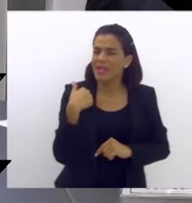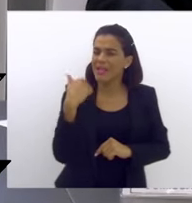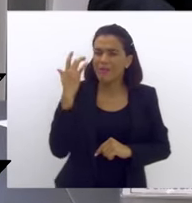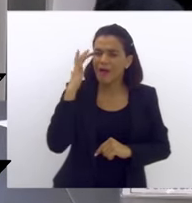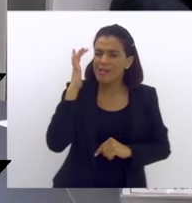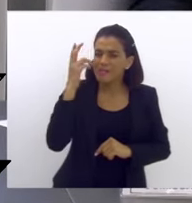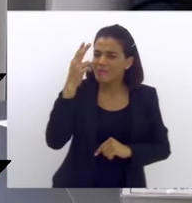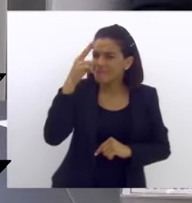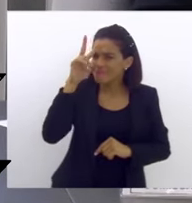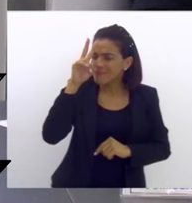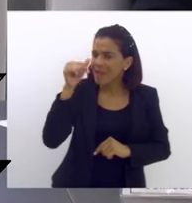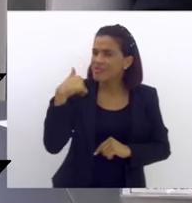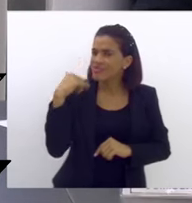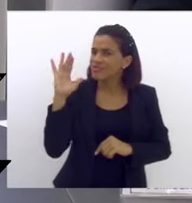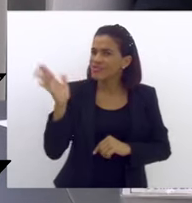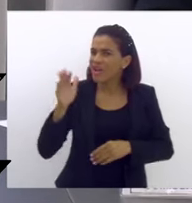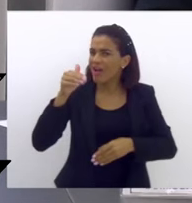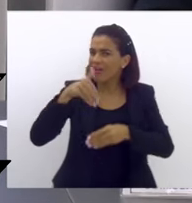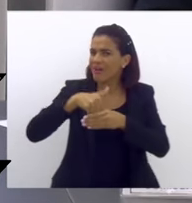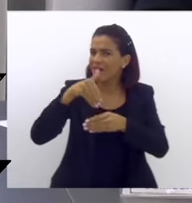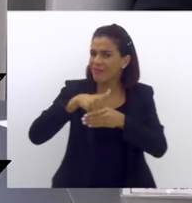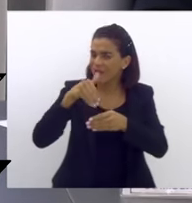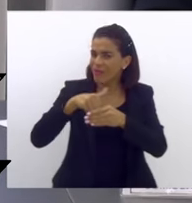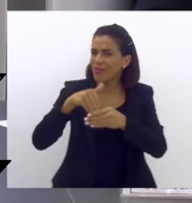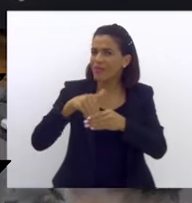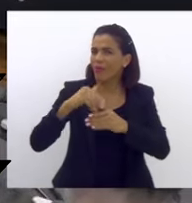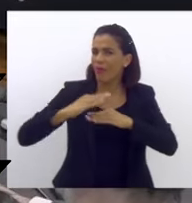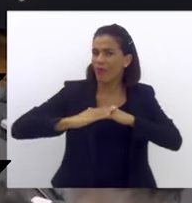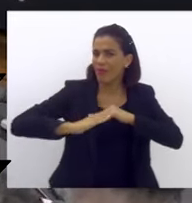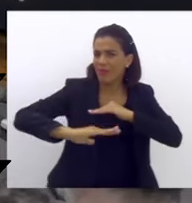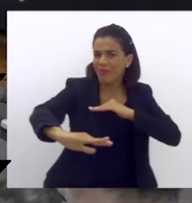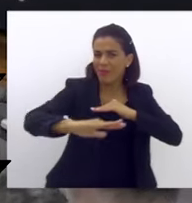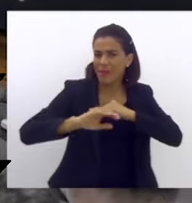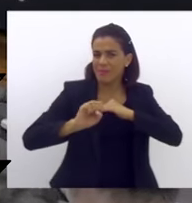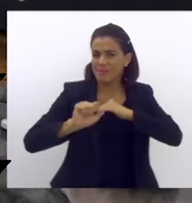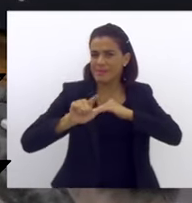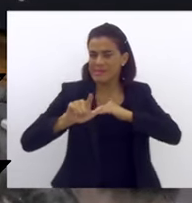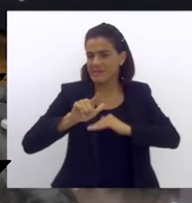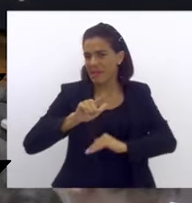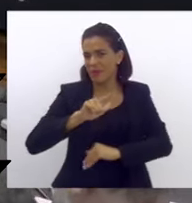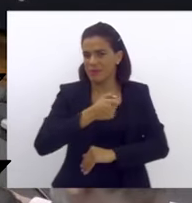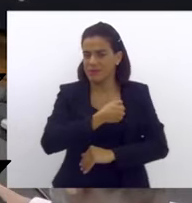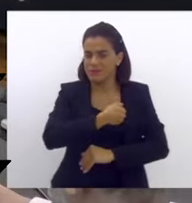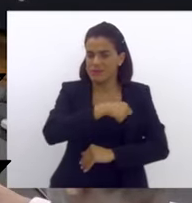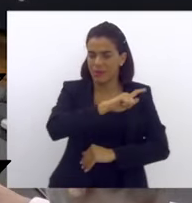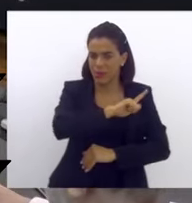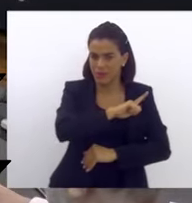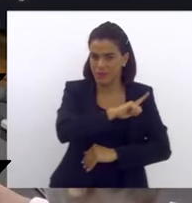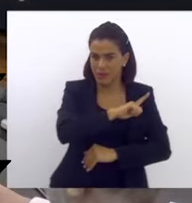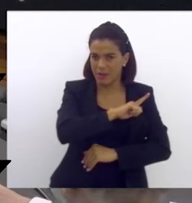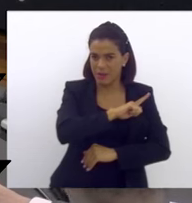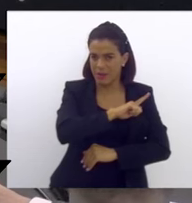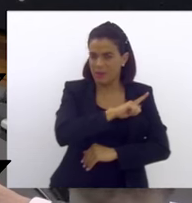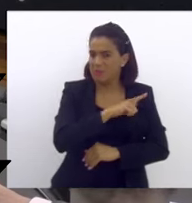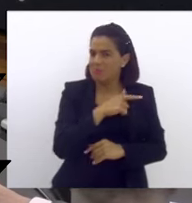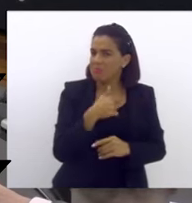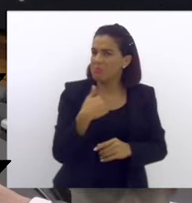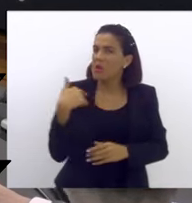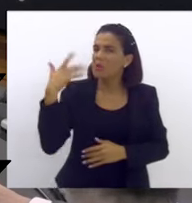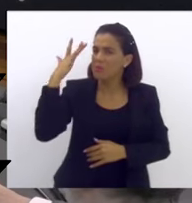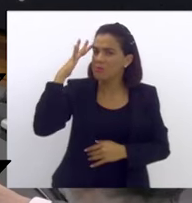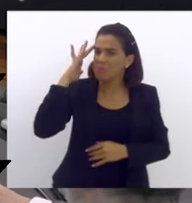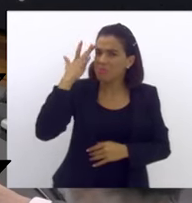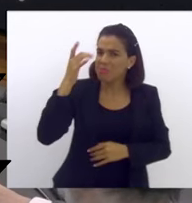lembrança da gente já ter votado esse tapete de São Gonçalo tapete sal Olha eu tenho 90% de lembrança